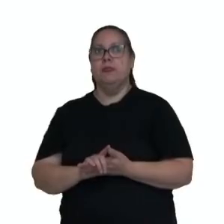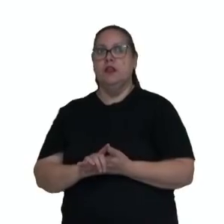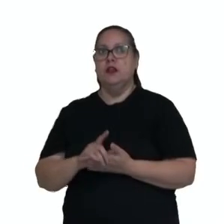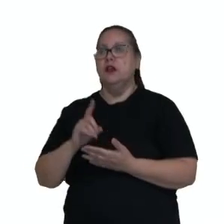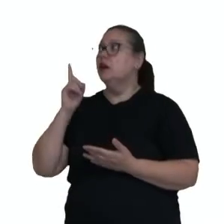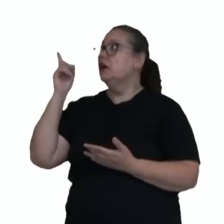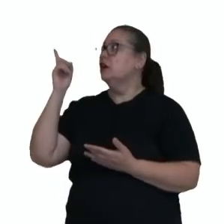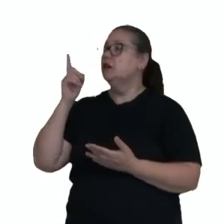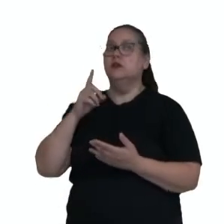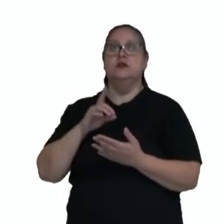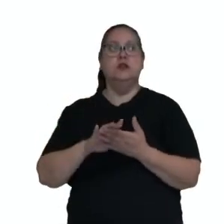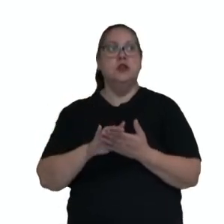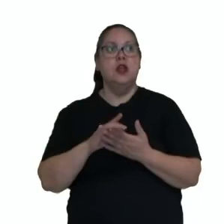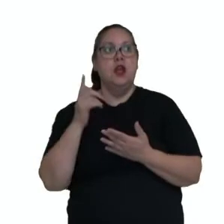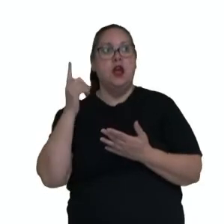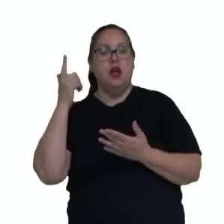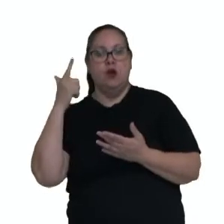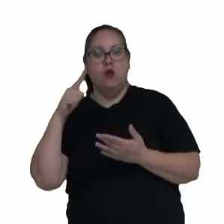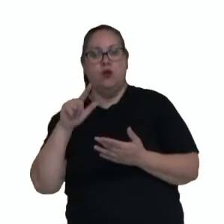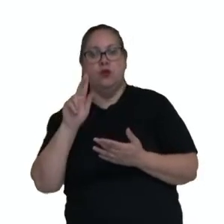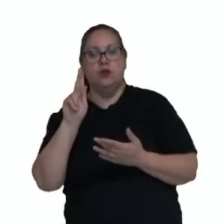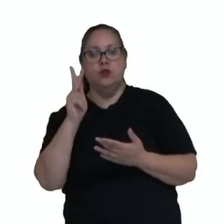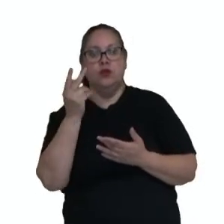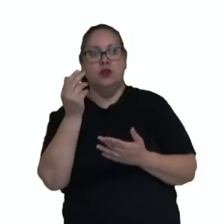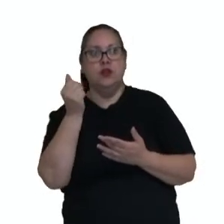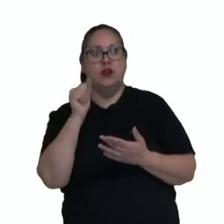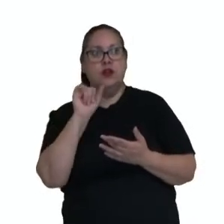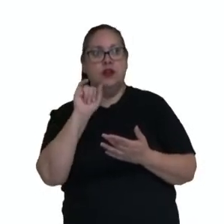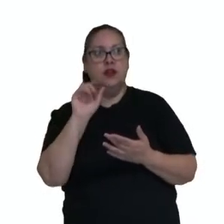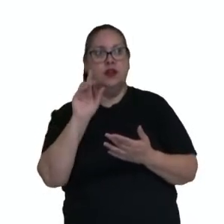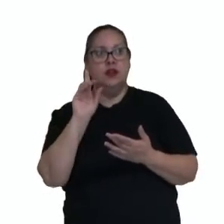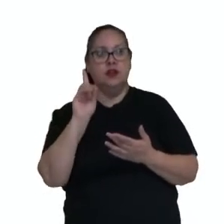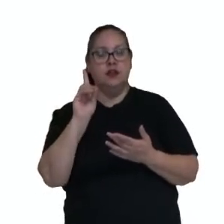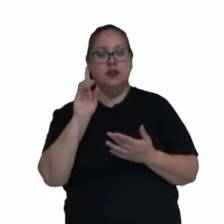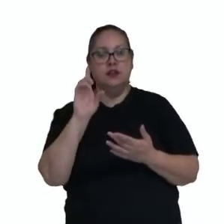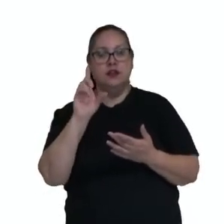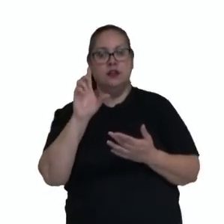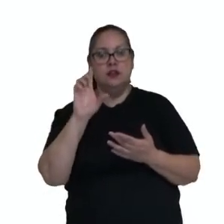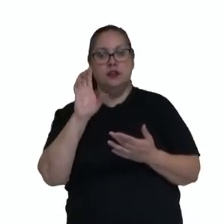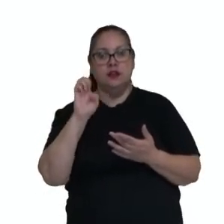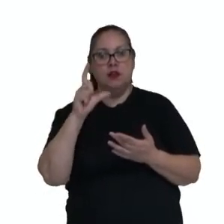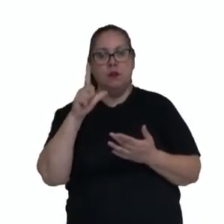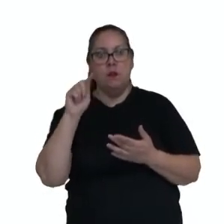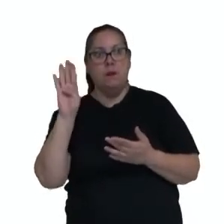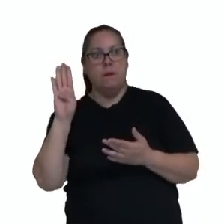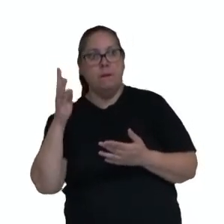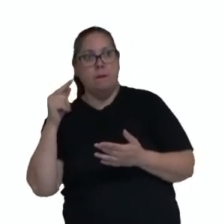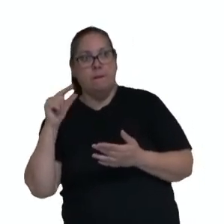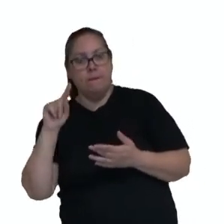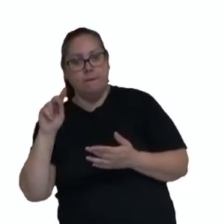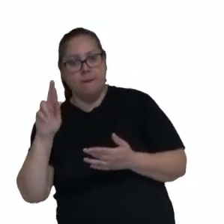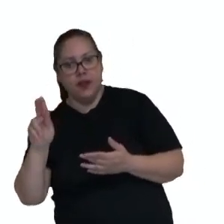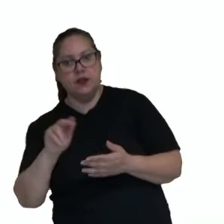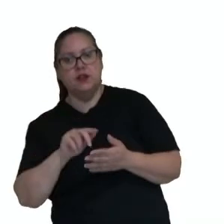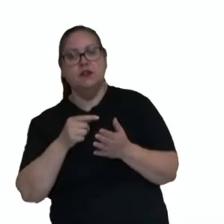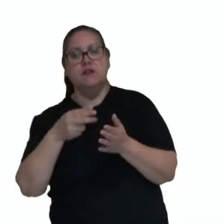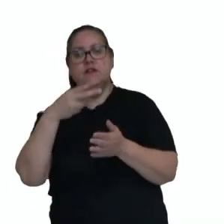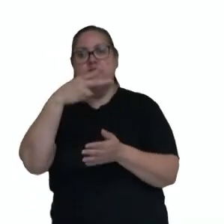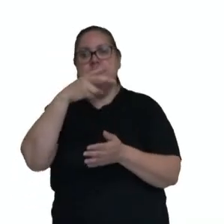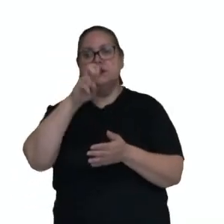A Disputatio de Heidelberg aconteceu no Salão de Leitura da Ordem dos Agostinianos, em 25 de abril